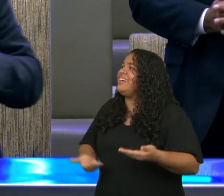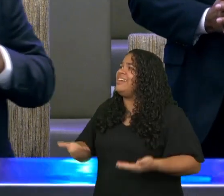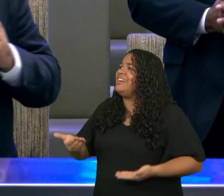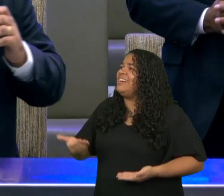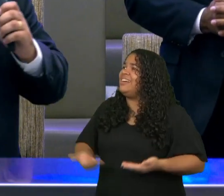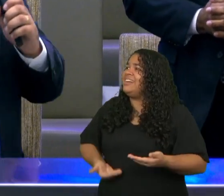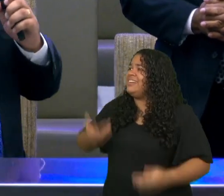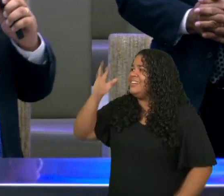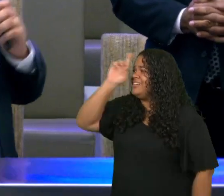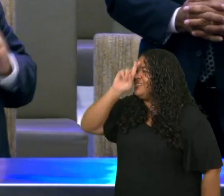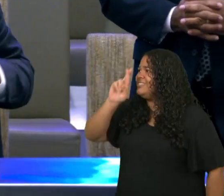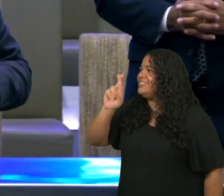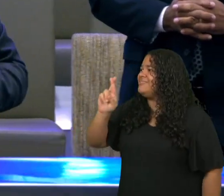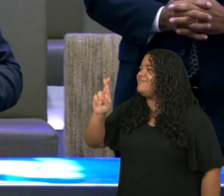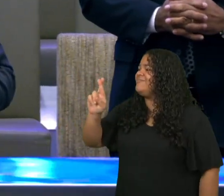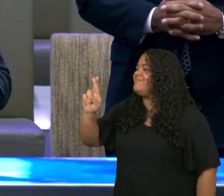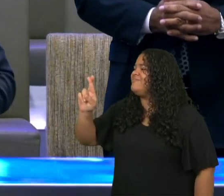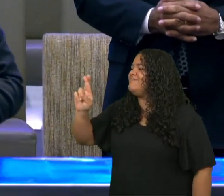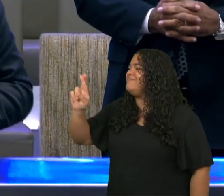aí, deixa ela aí.